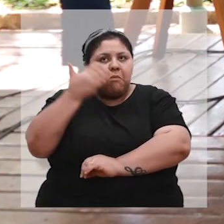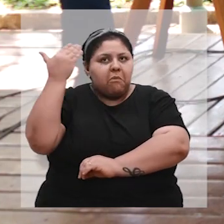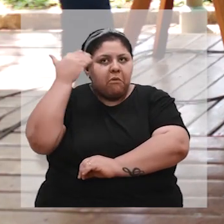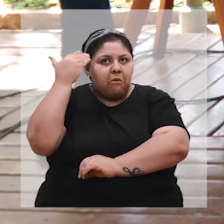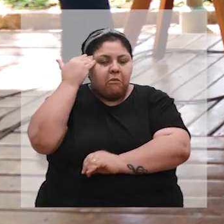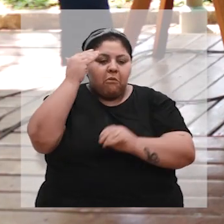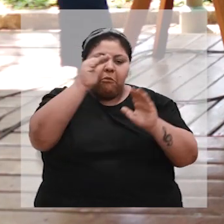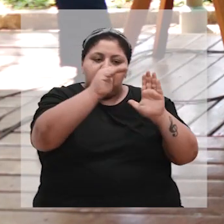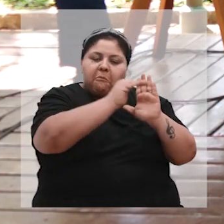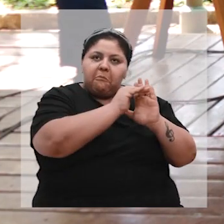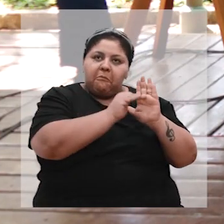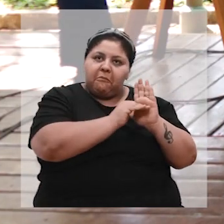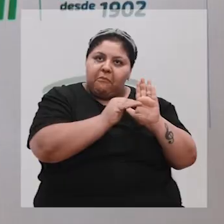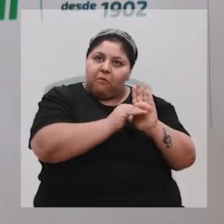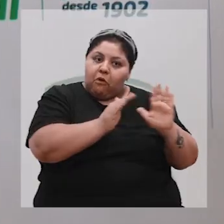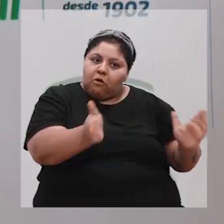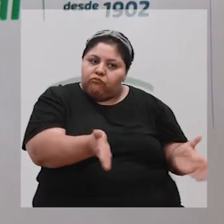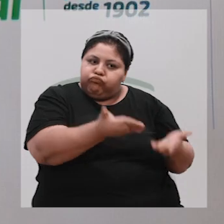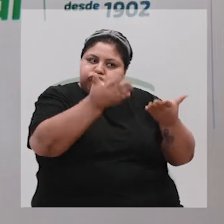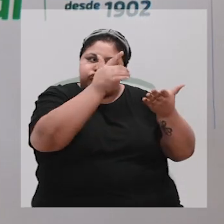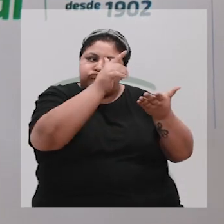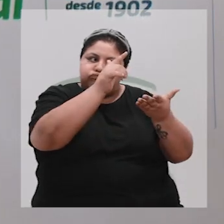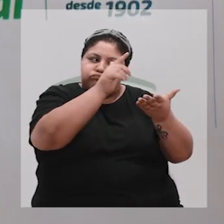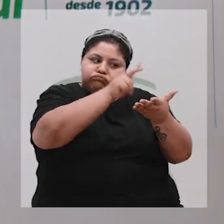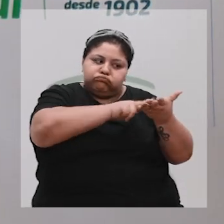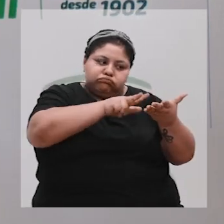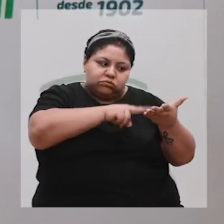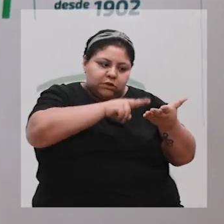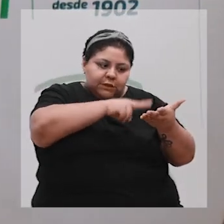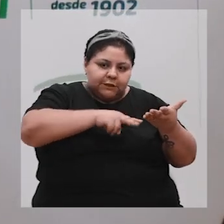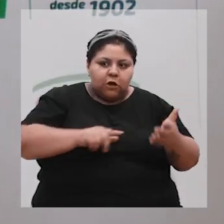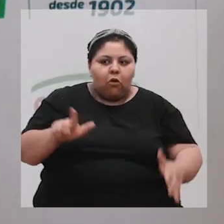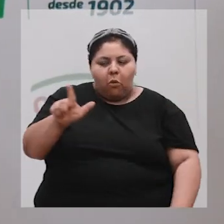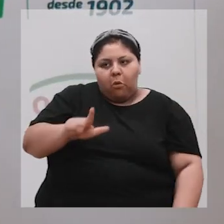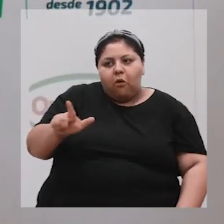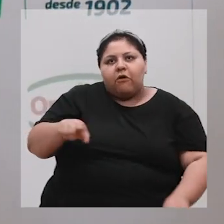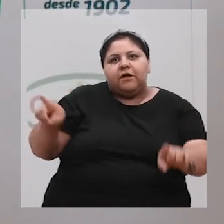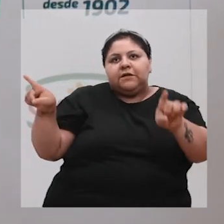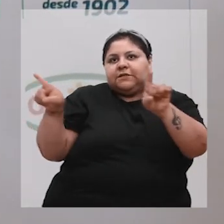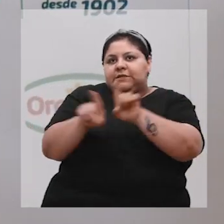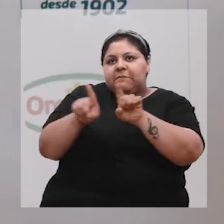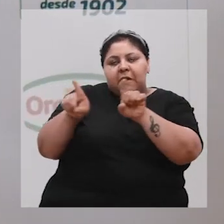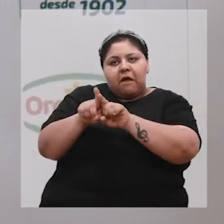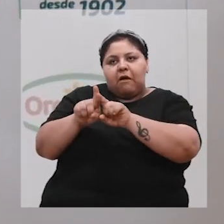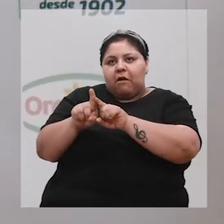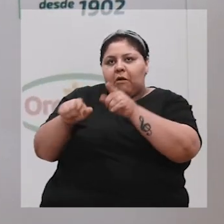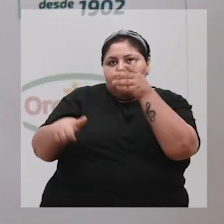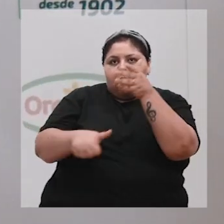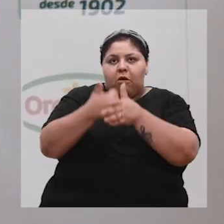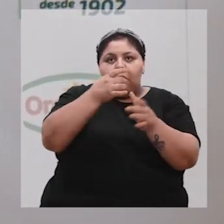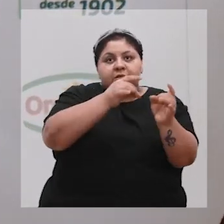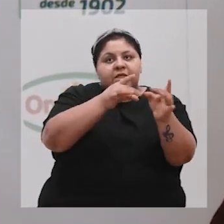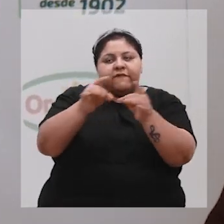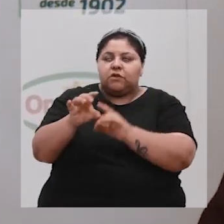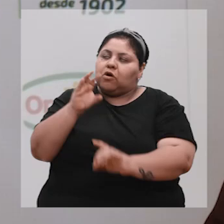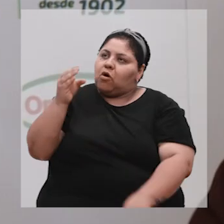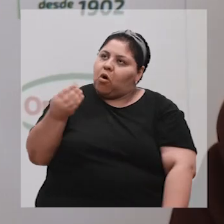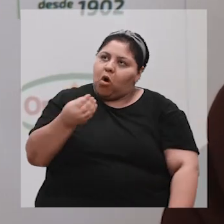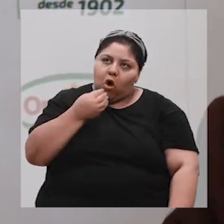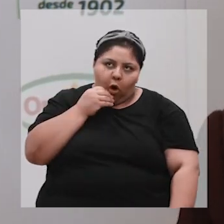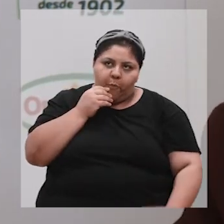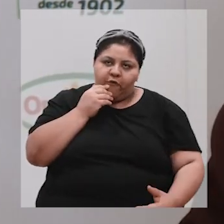os programas de estímulo à leitura, à literatura, também dão vigor, né, à comercialização de obras. Claro, é